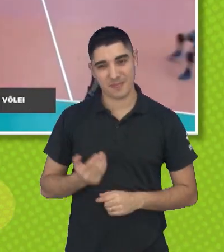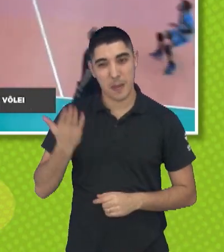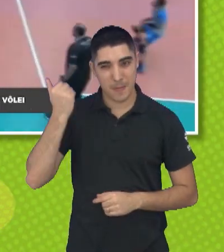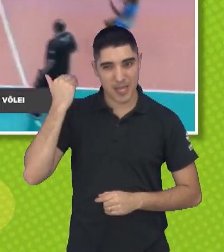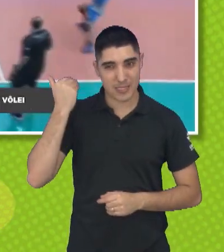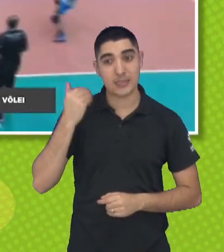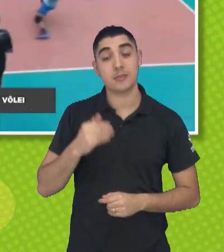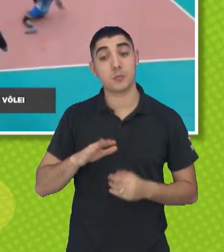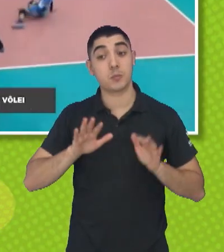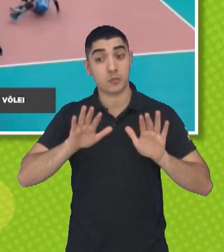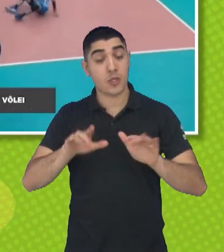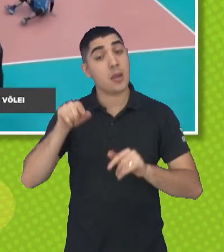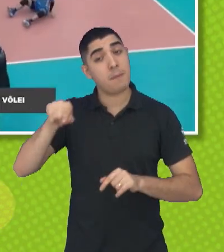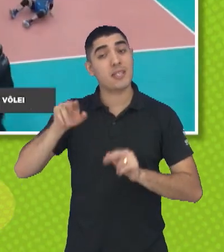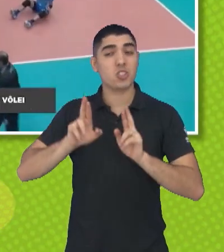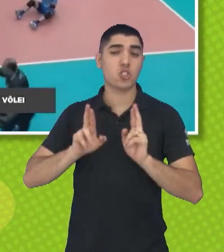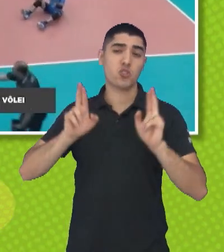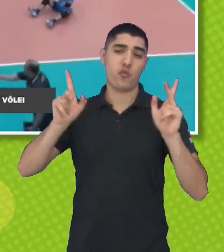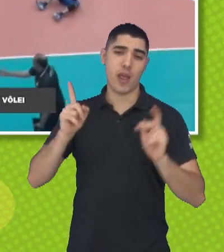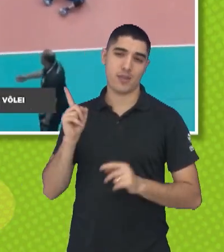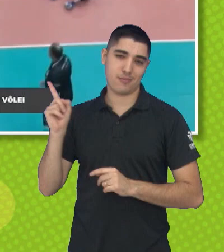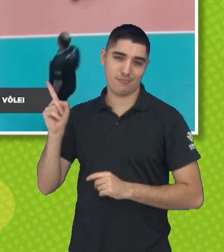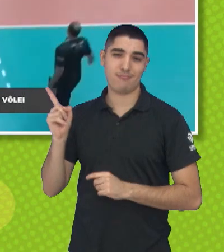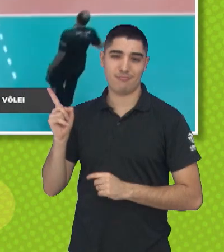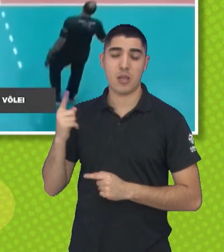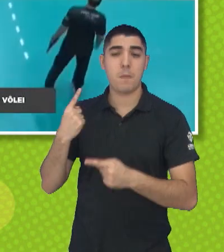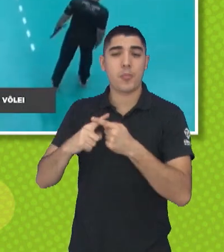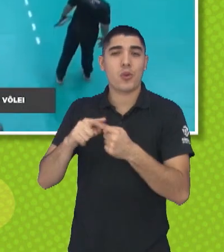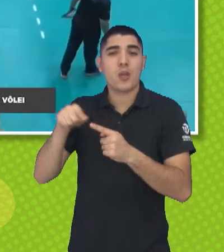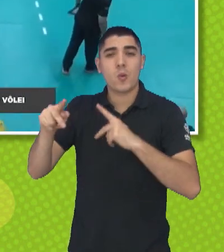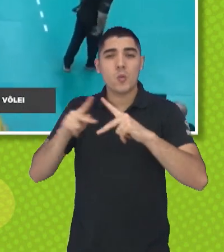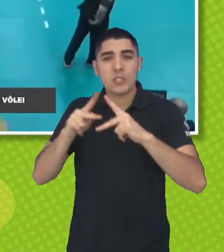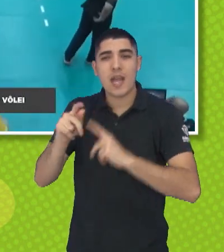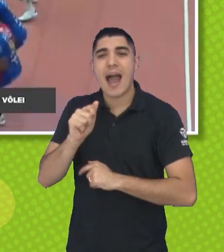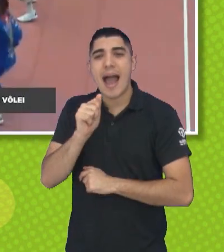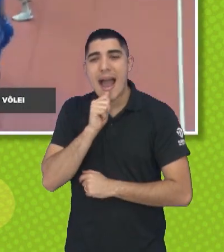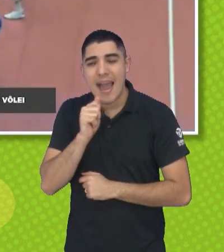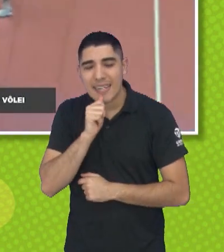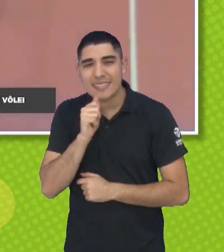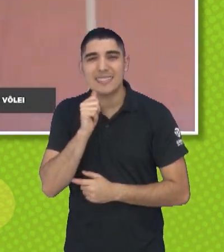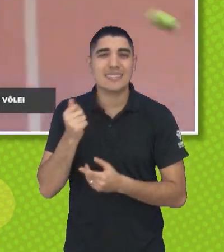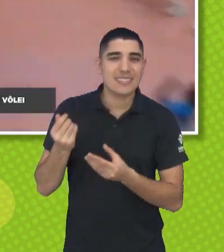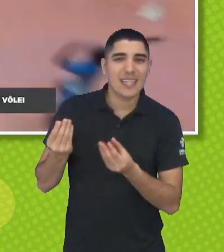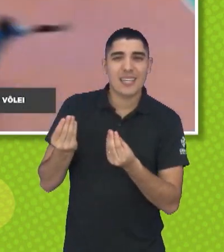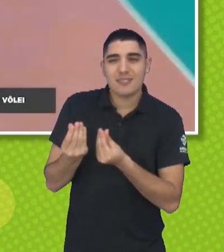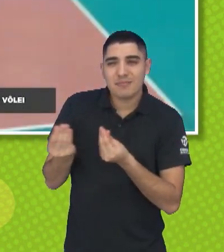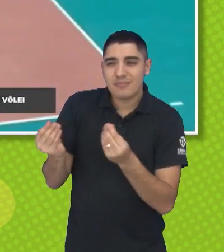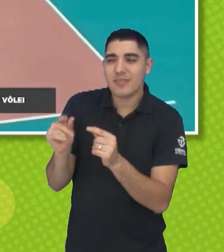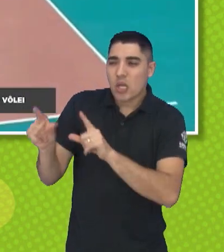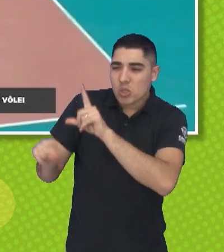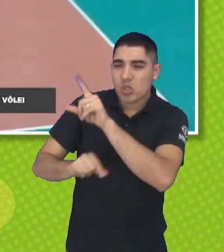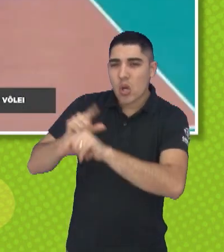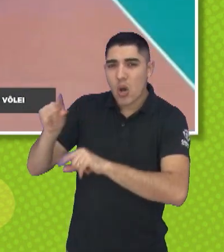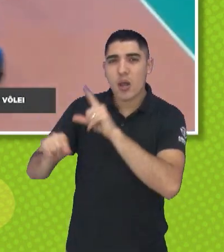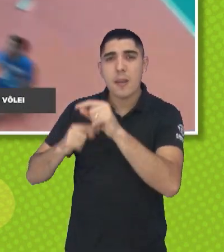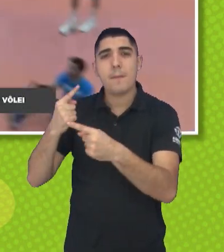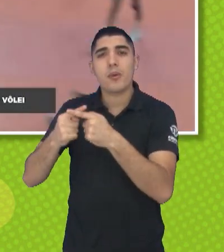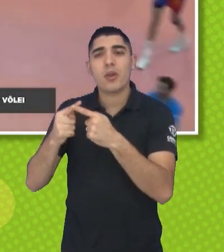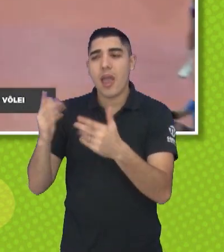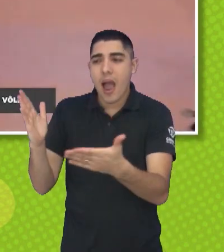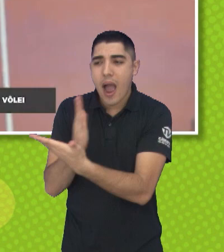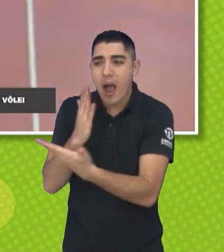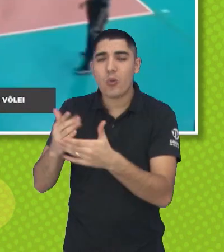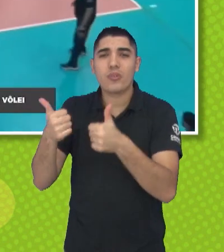o contexto ali era outro, né? O time do São José ainda estava sendo montado, né? Porque tinha muitos jogadores